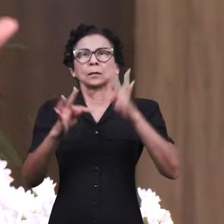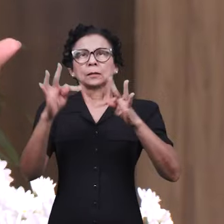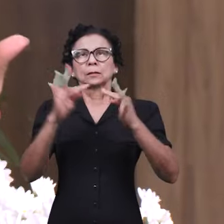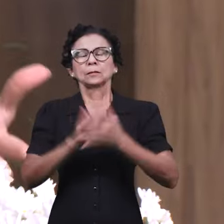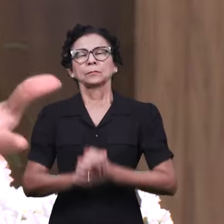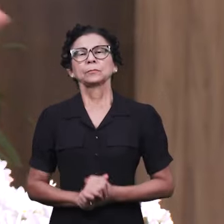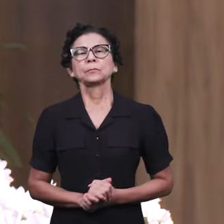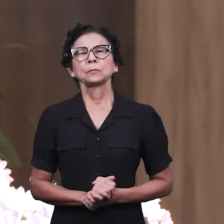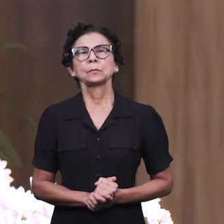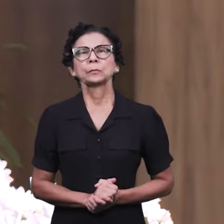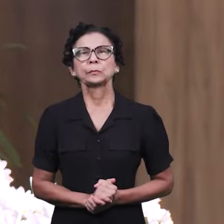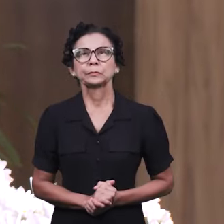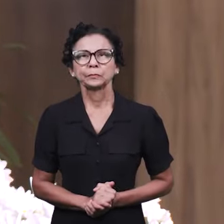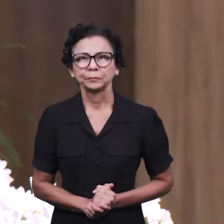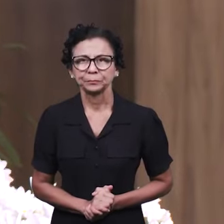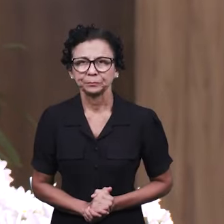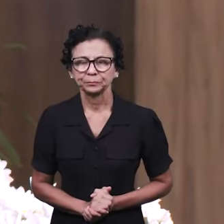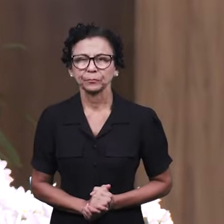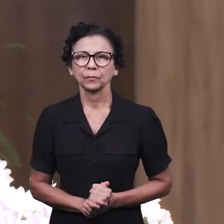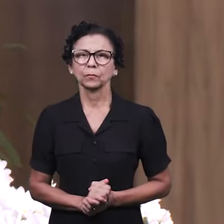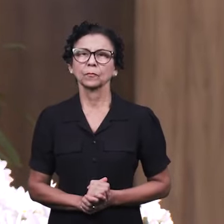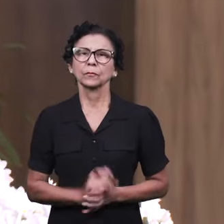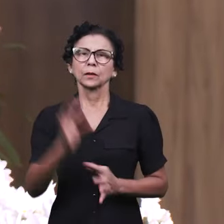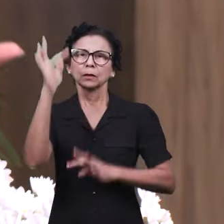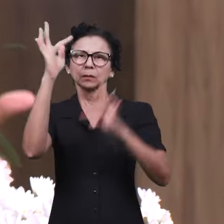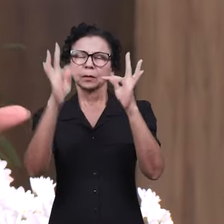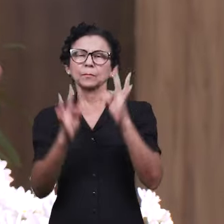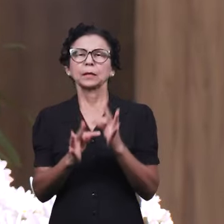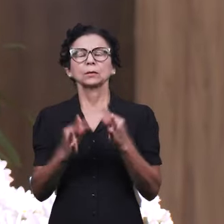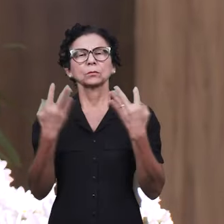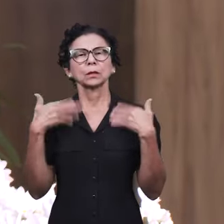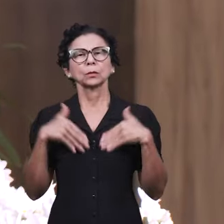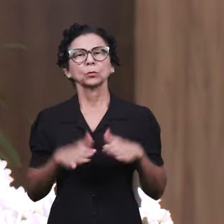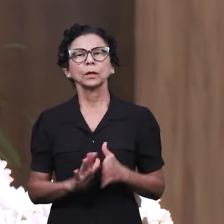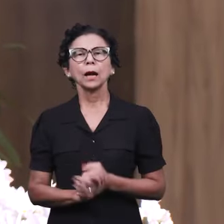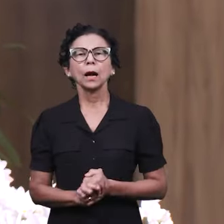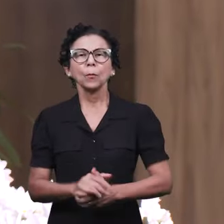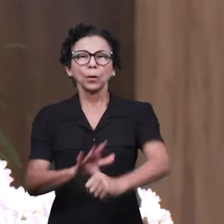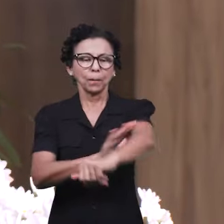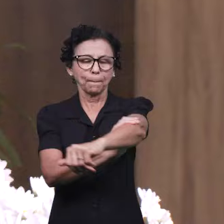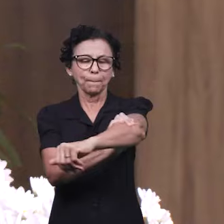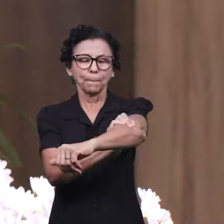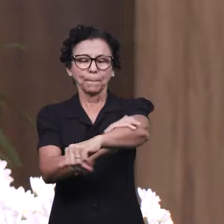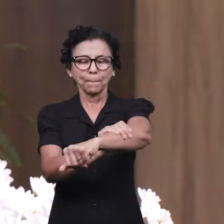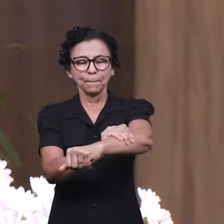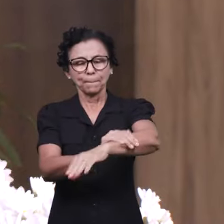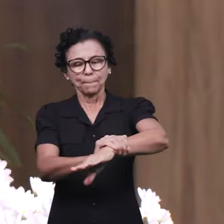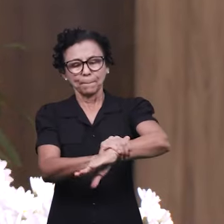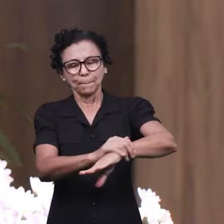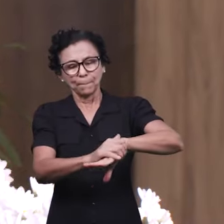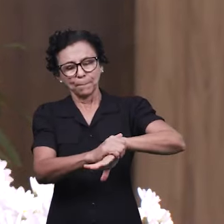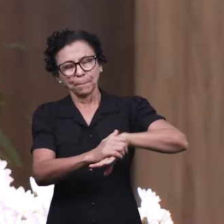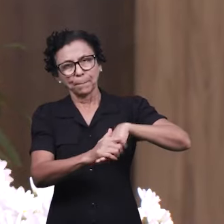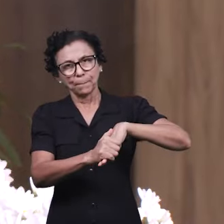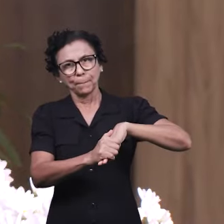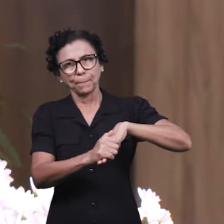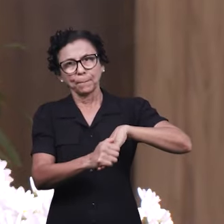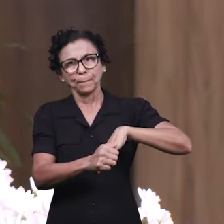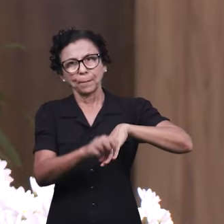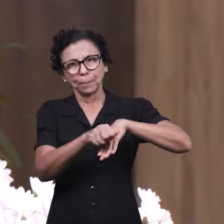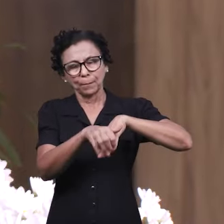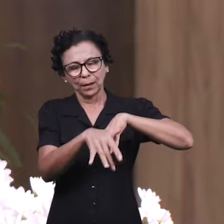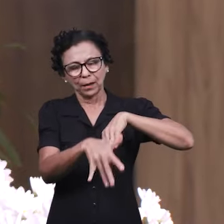terapias então não invasivas como drenagem linfática manual e o uso de meias compressivas que é muito